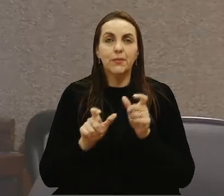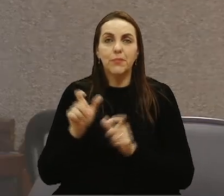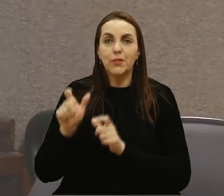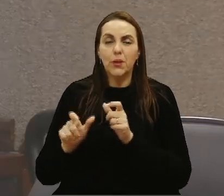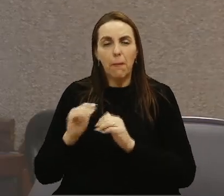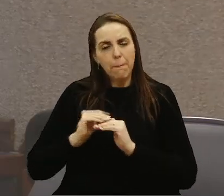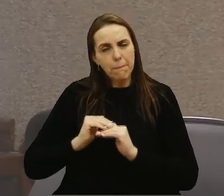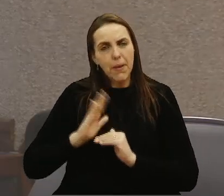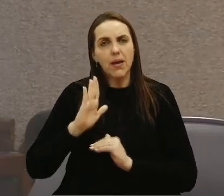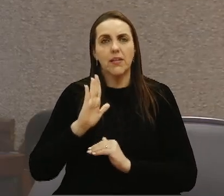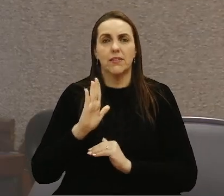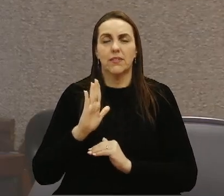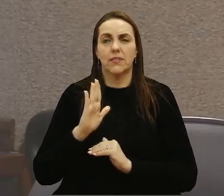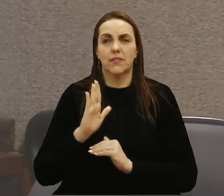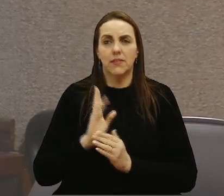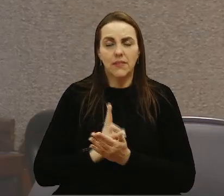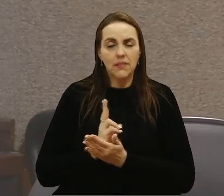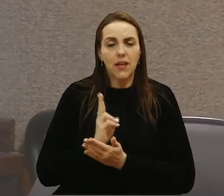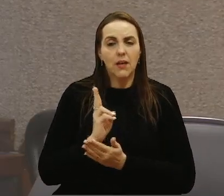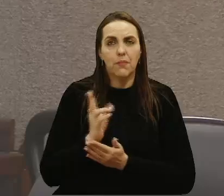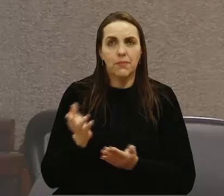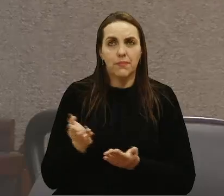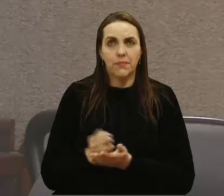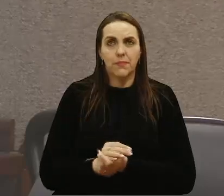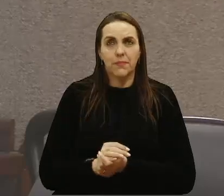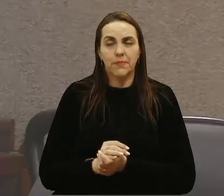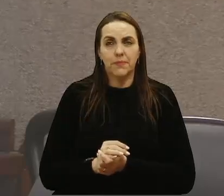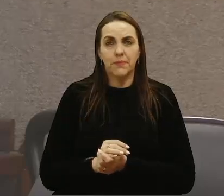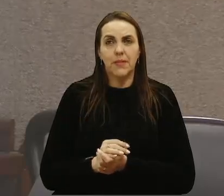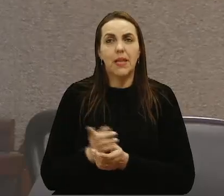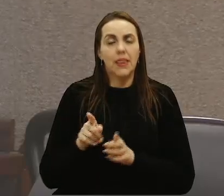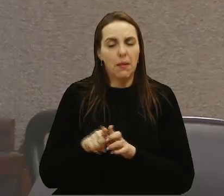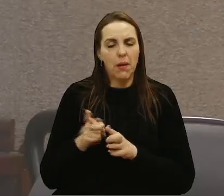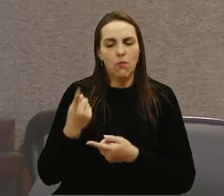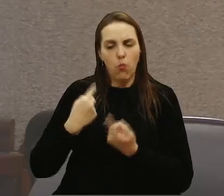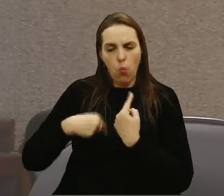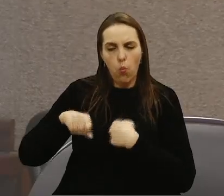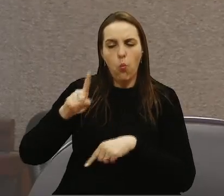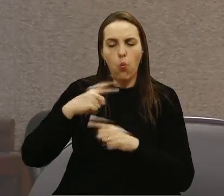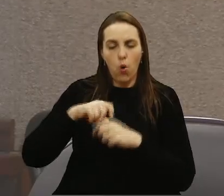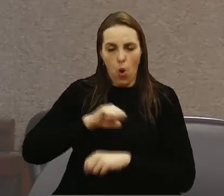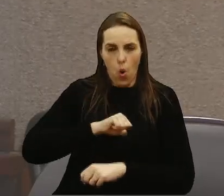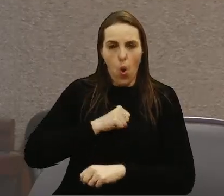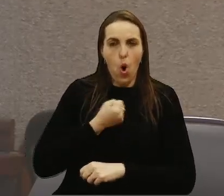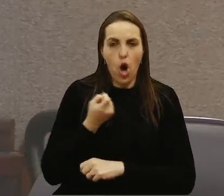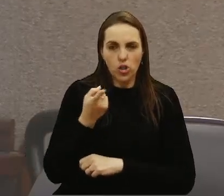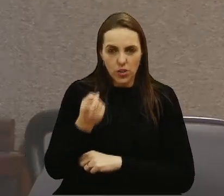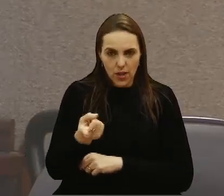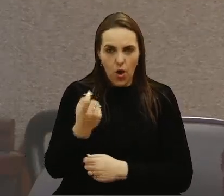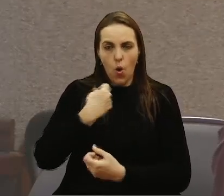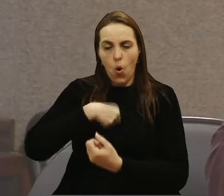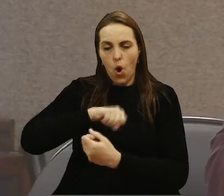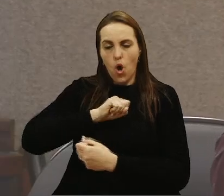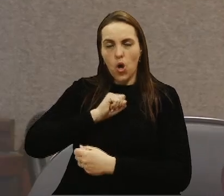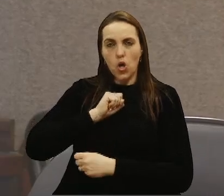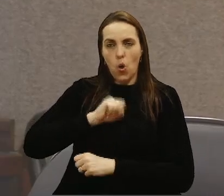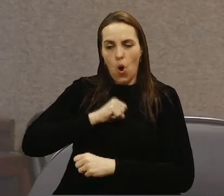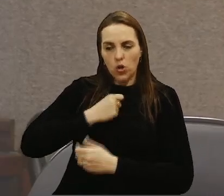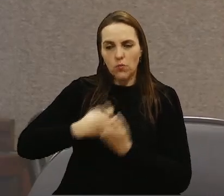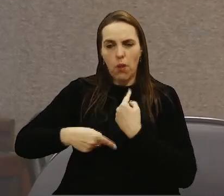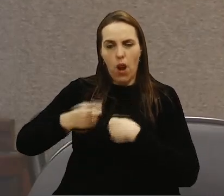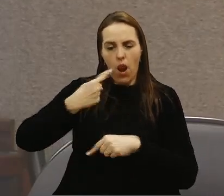vez mais, elas retroalimentam esse ódio, essa vingança. Ela